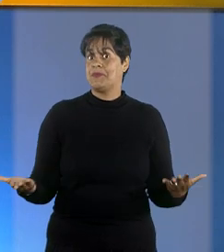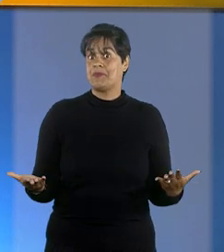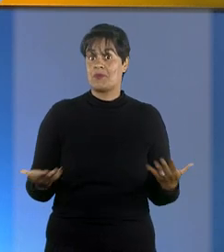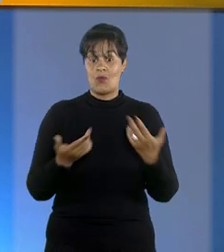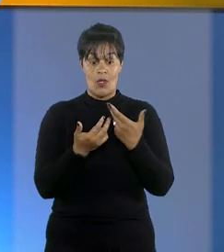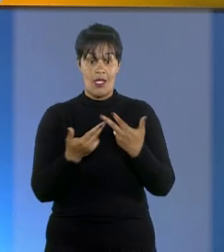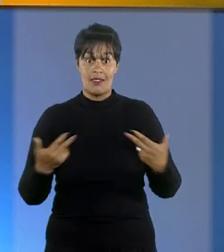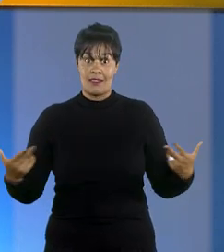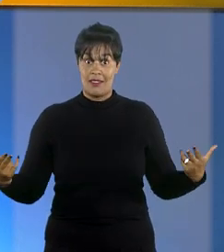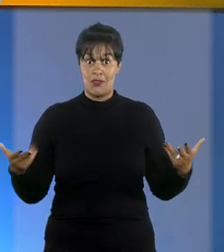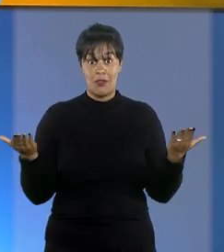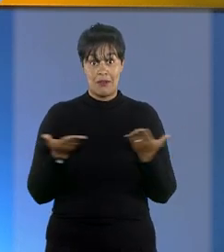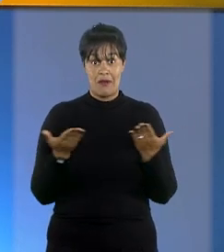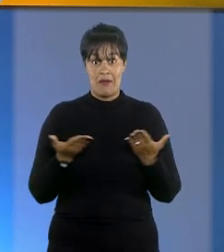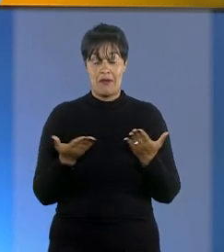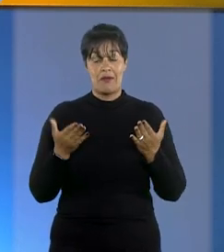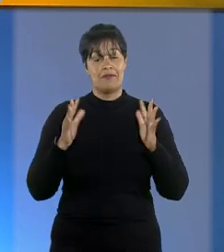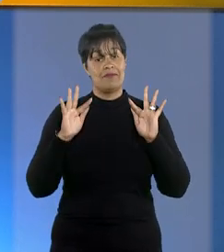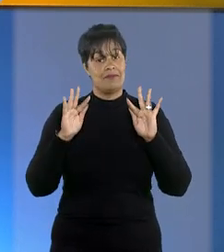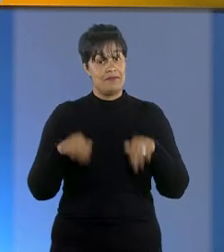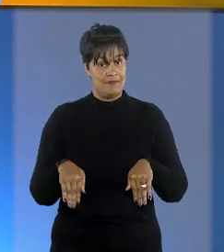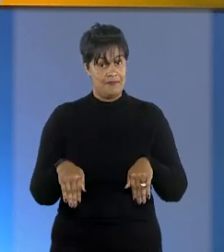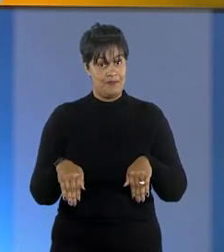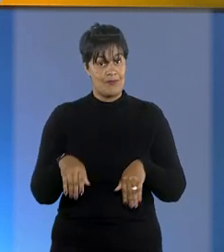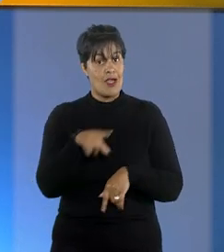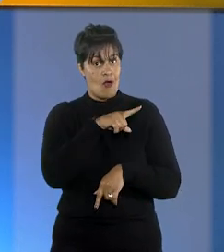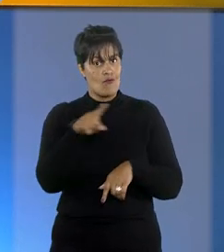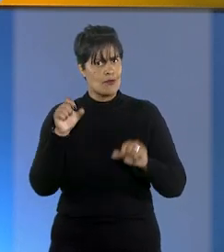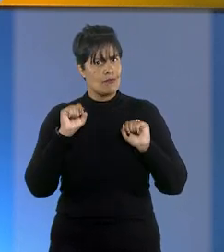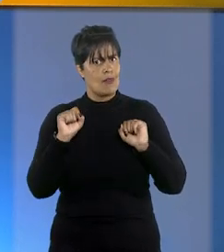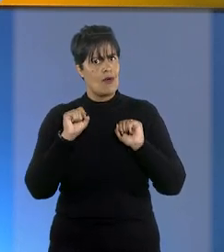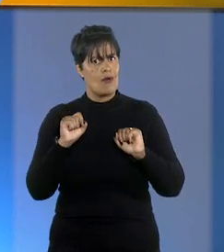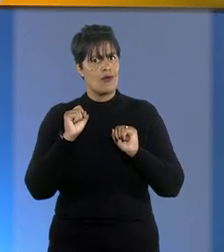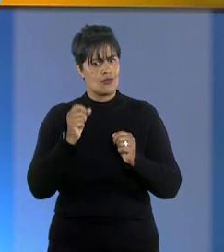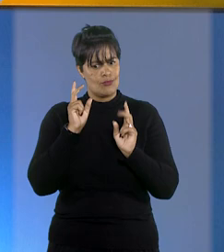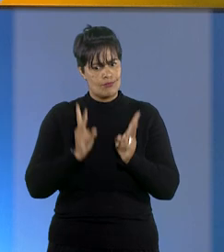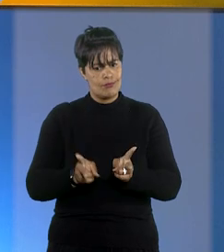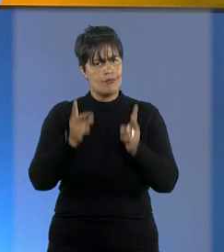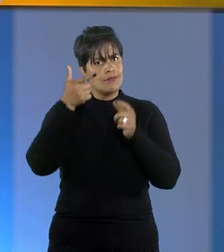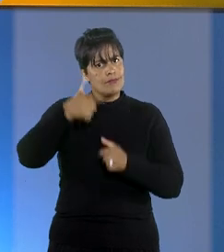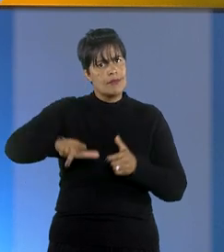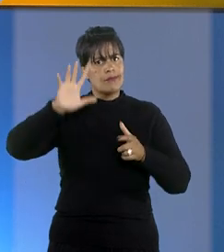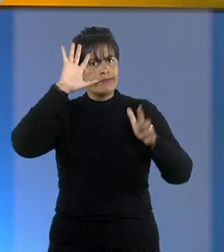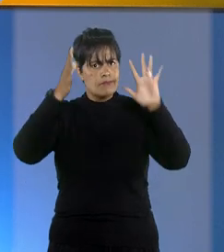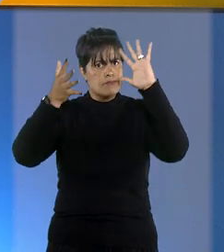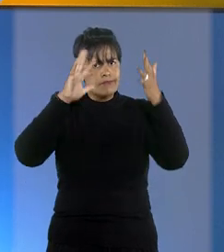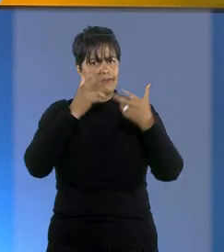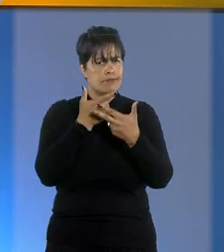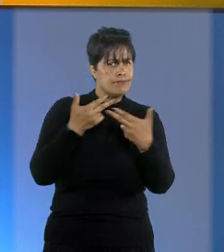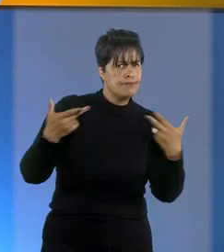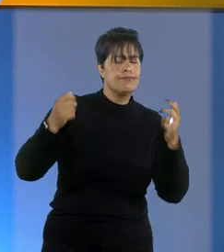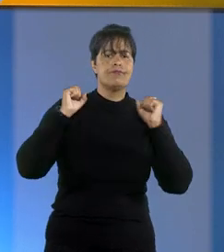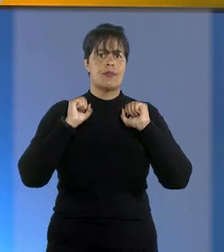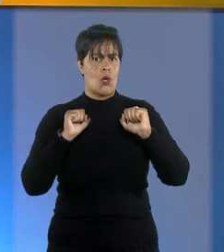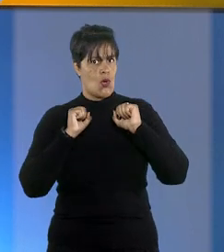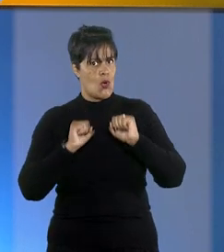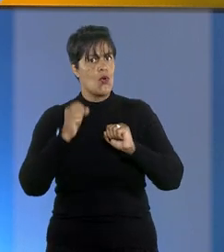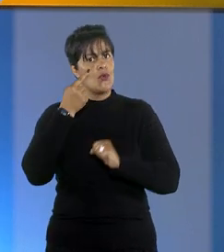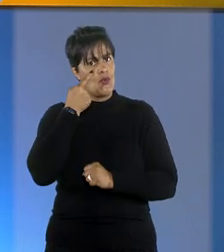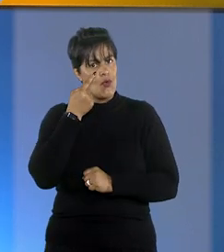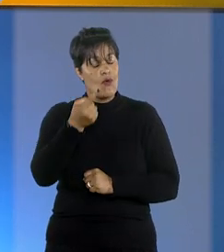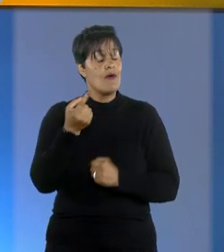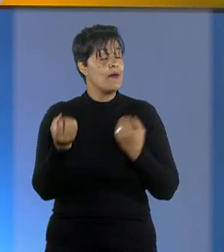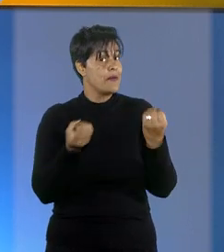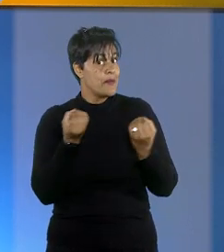Notícias está chegando ao fim. Você pode acompanhar outras decisões e informações do Tribunal da Cidadania